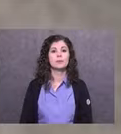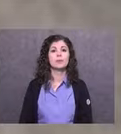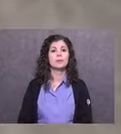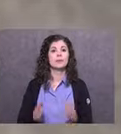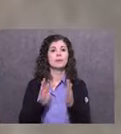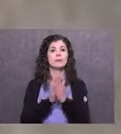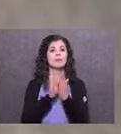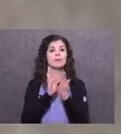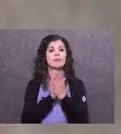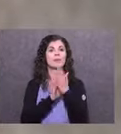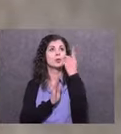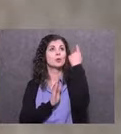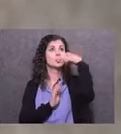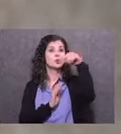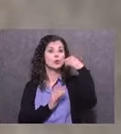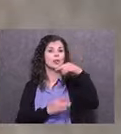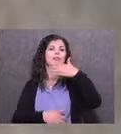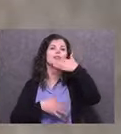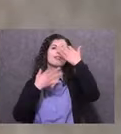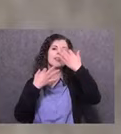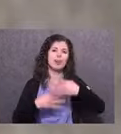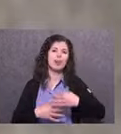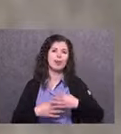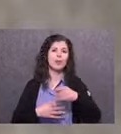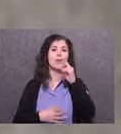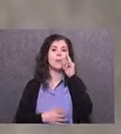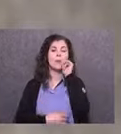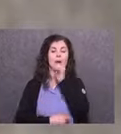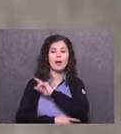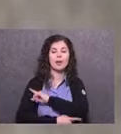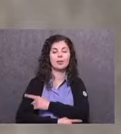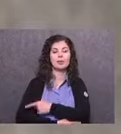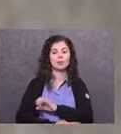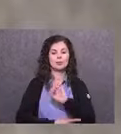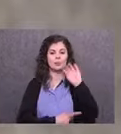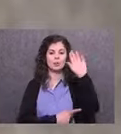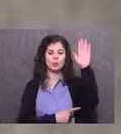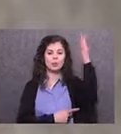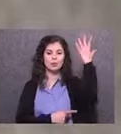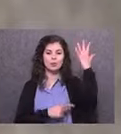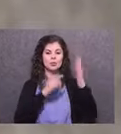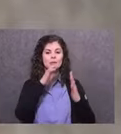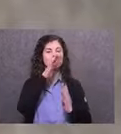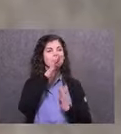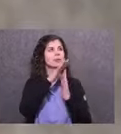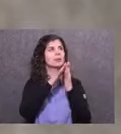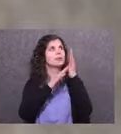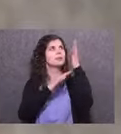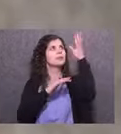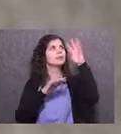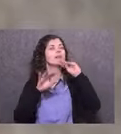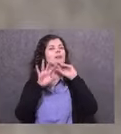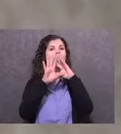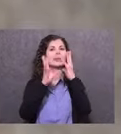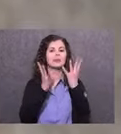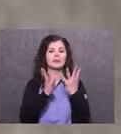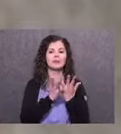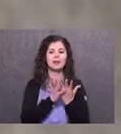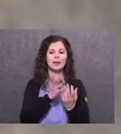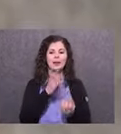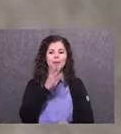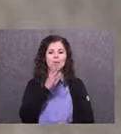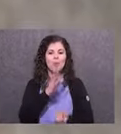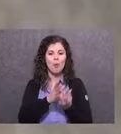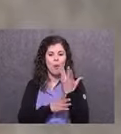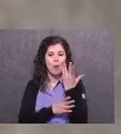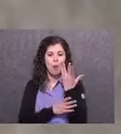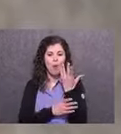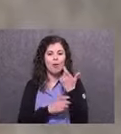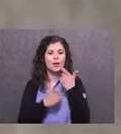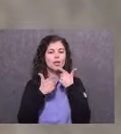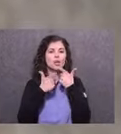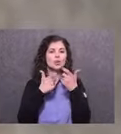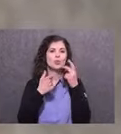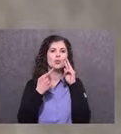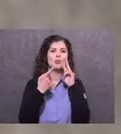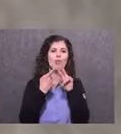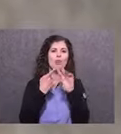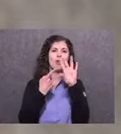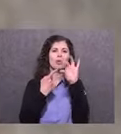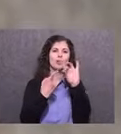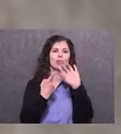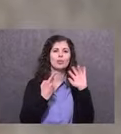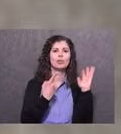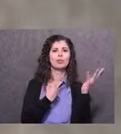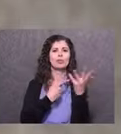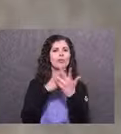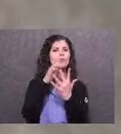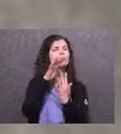Creio em um só Deus, Pai Todo-Poderoso, Criador do céu e da terra, de todas